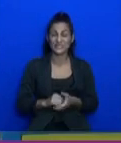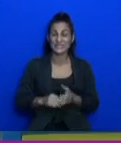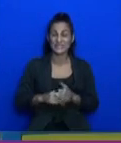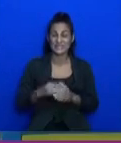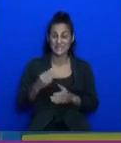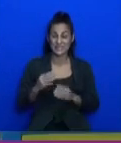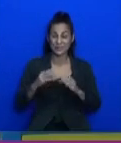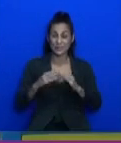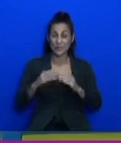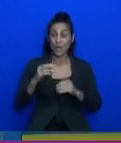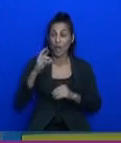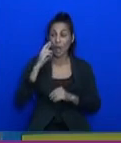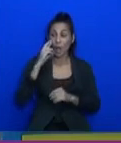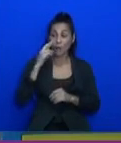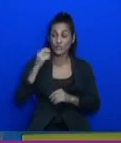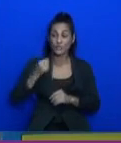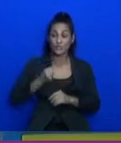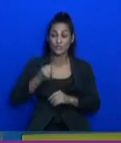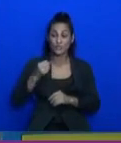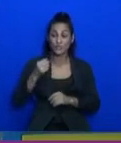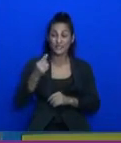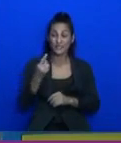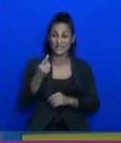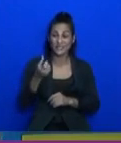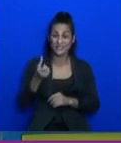Terceira bola rosa número 16.